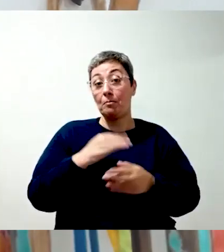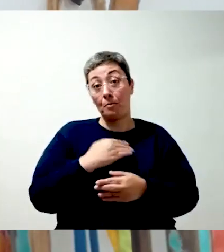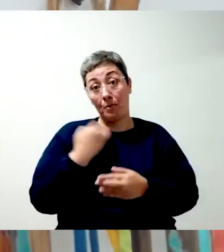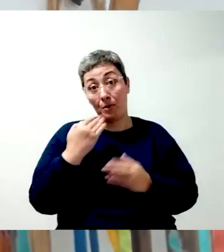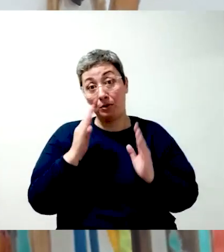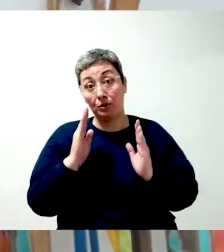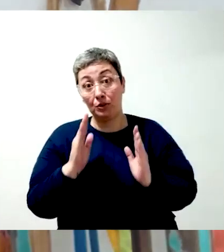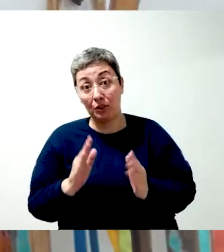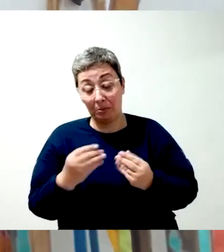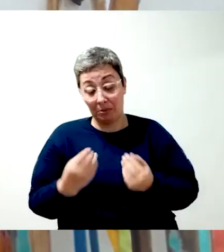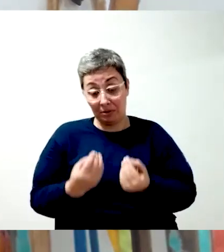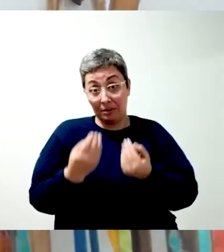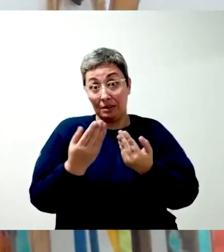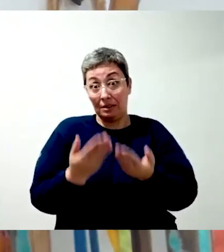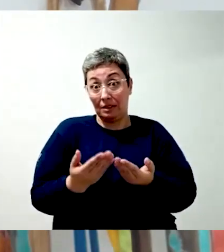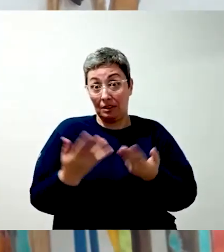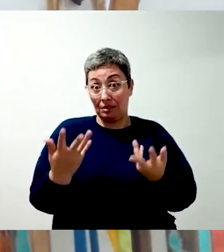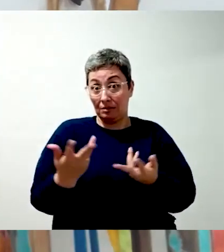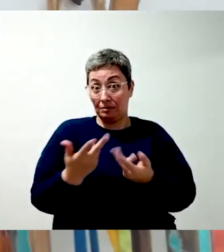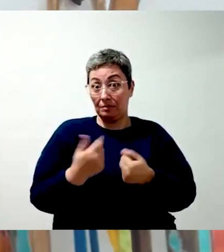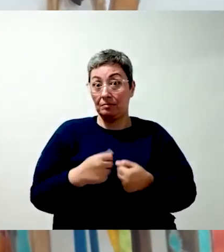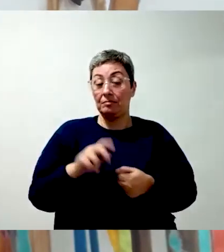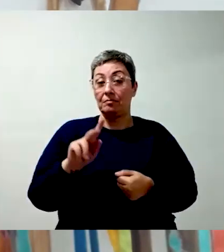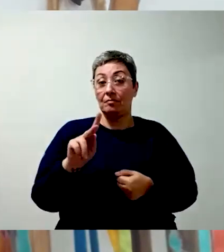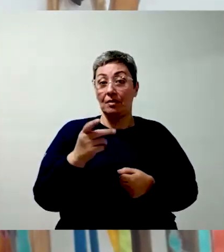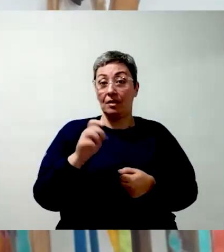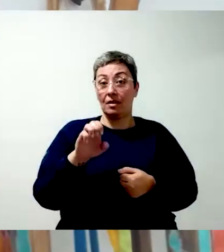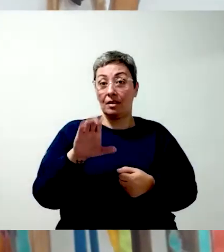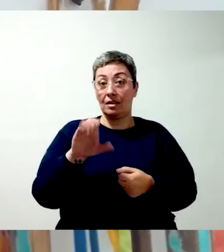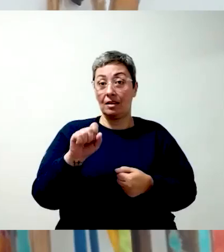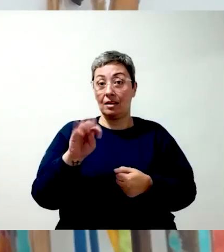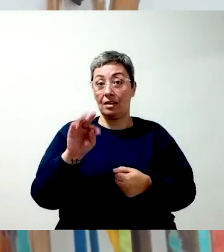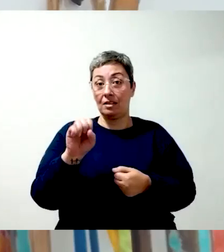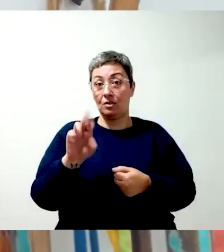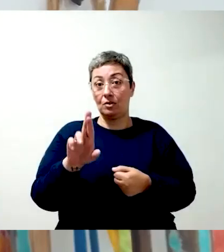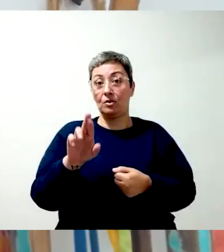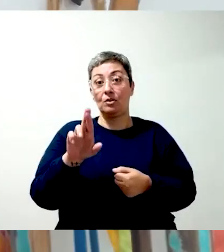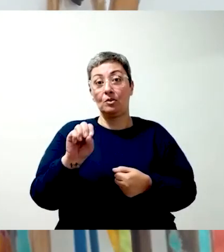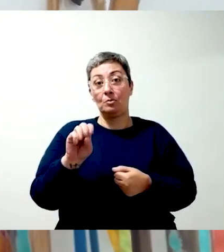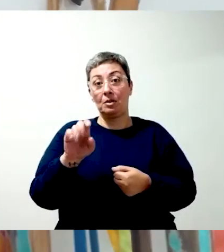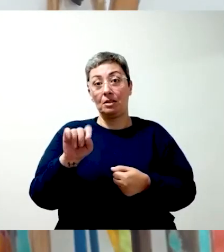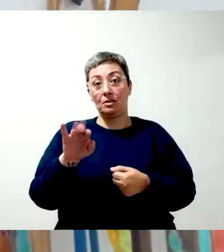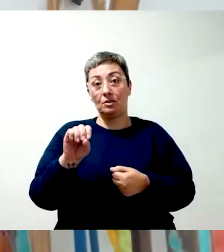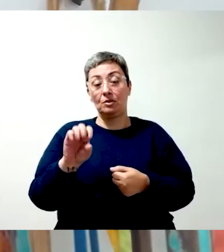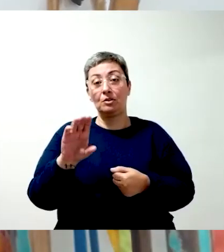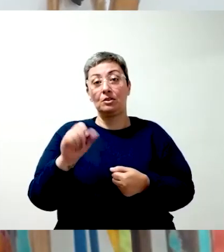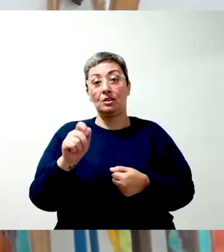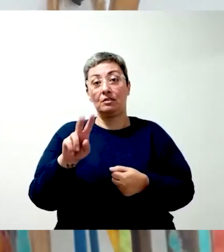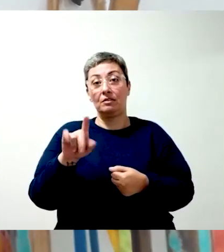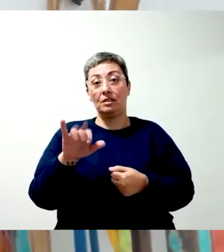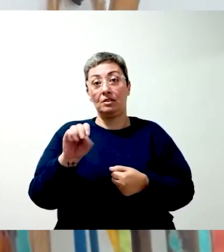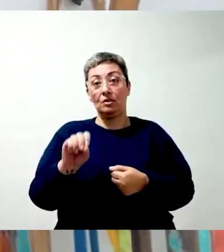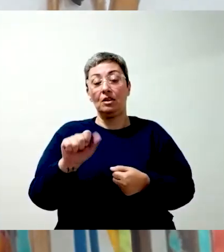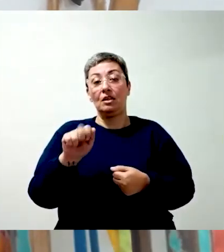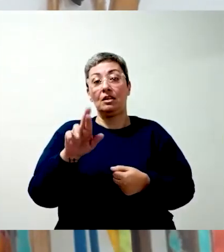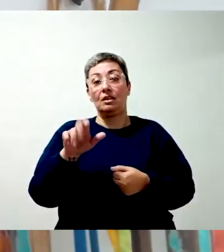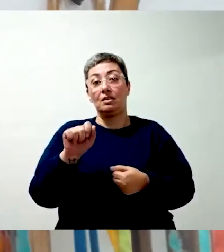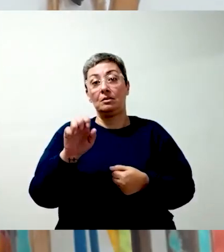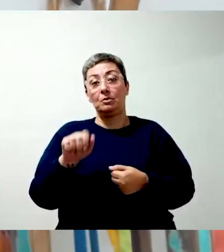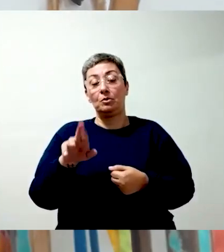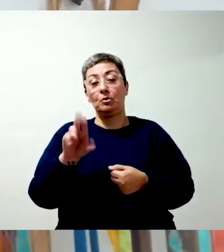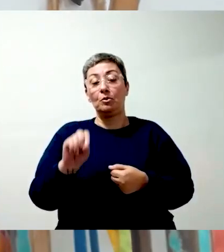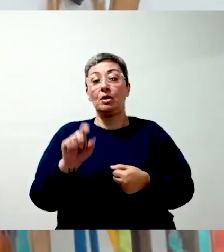mas deixou essa riqueza para nós. Héctor Roberto Chavero Aramburu. Foi